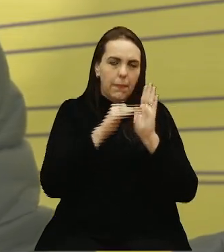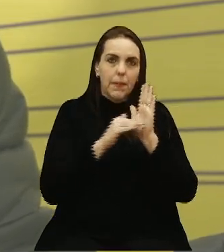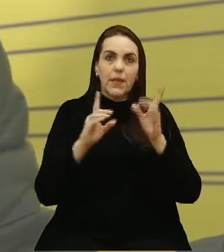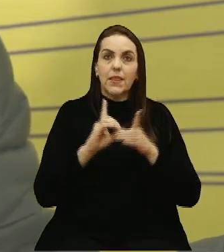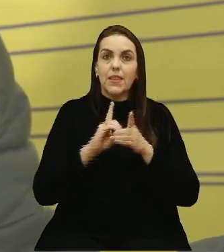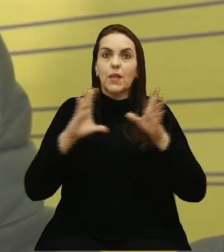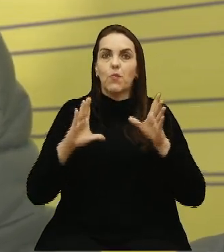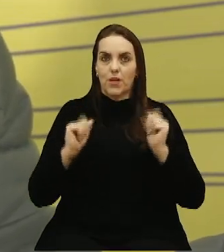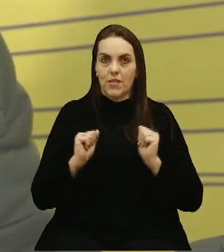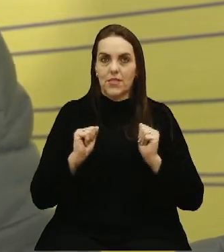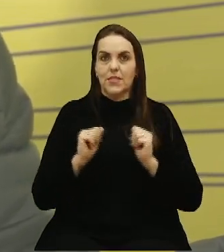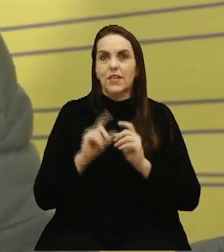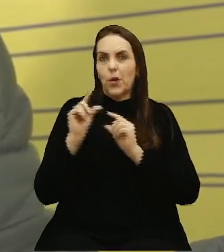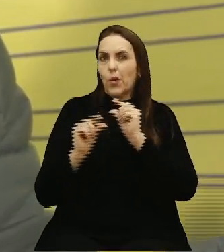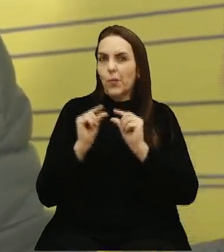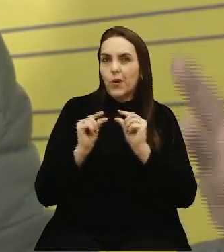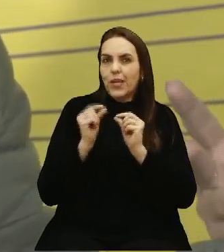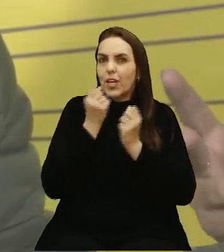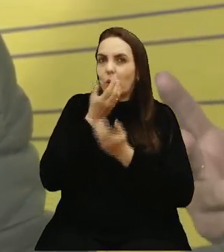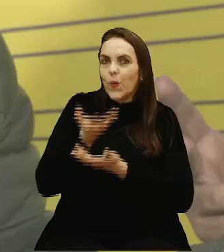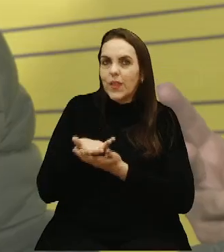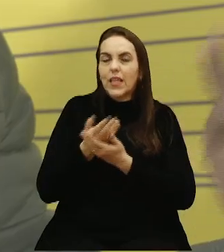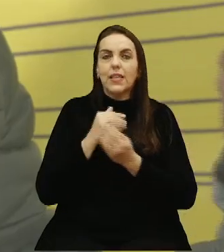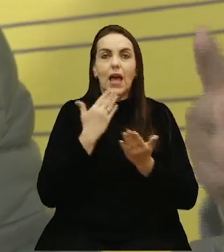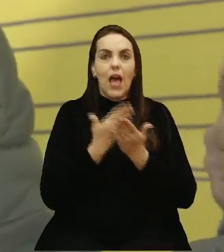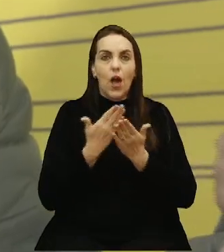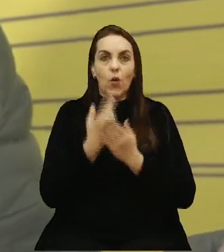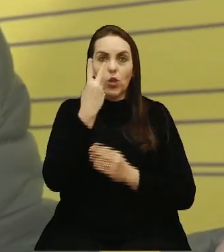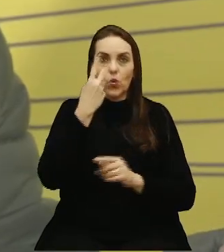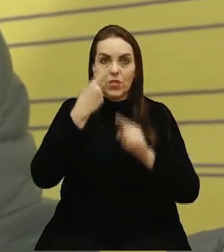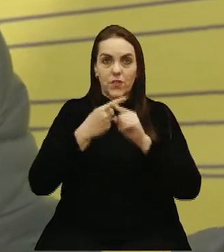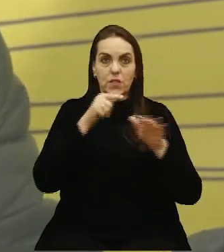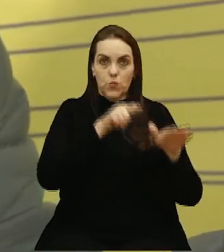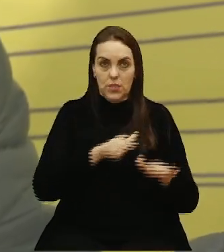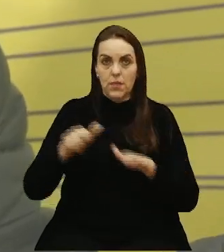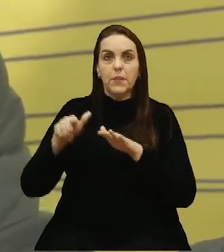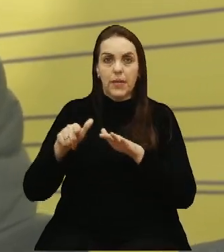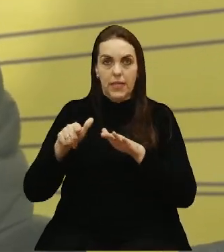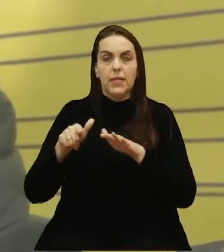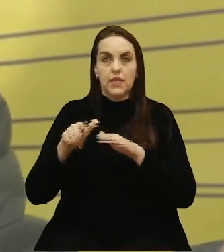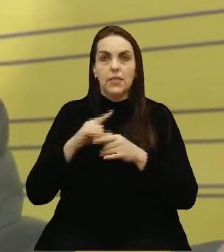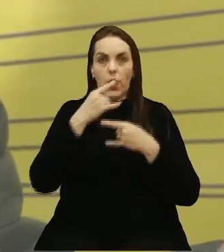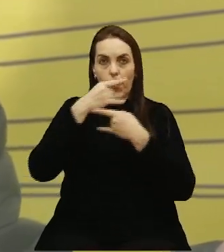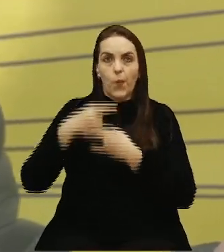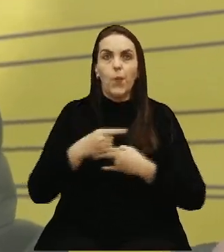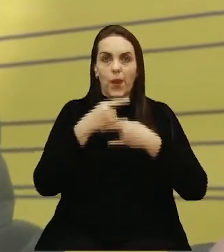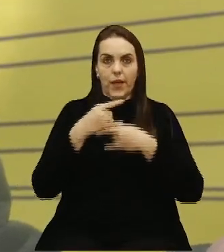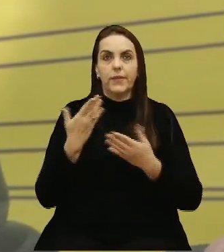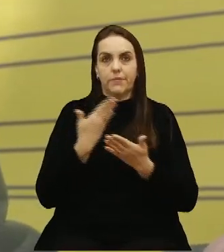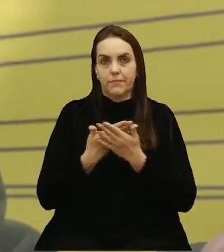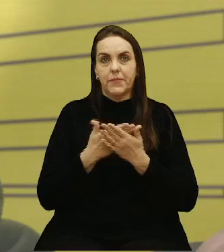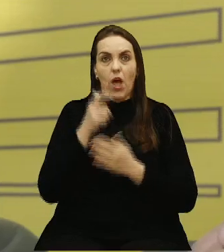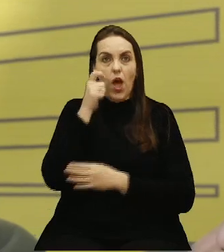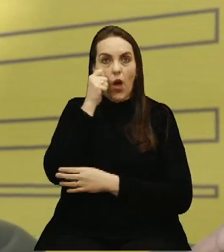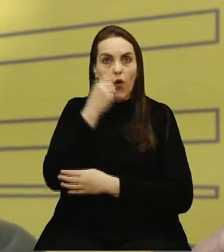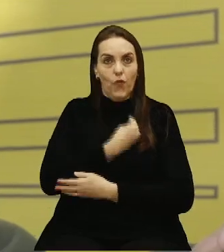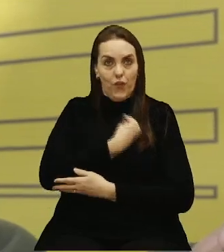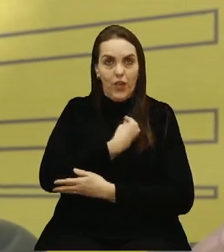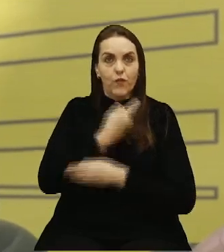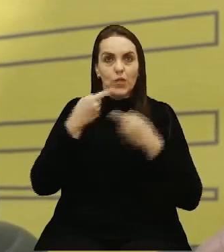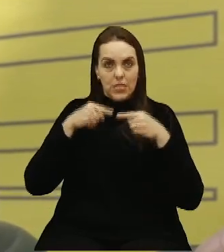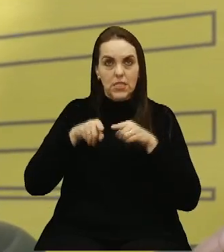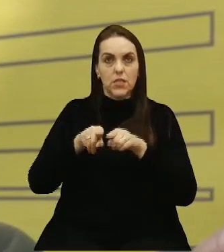democracia. Então, eu contei um pouquinho, a gente tem aulas 2 vezes por semana, né, que são aulas online ao vivo, ou seja,